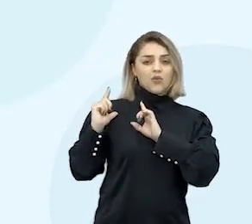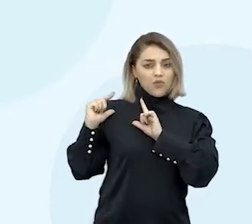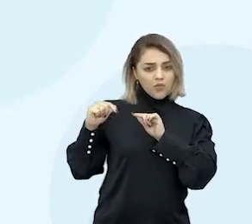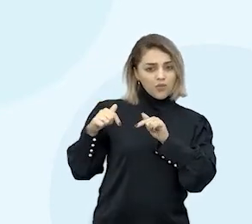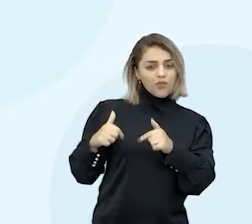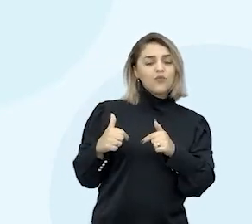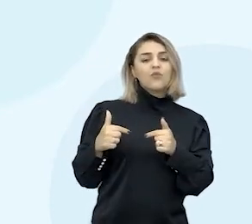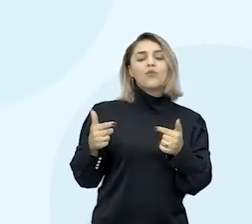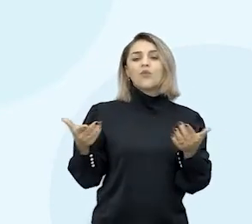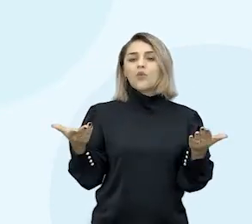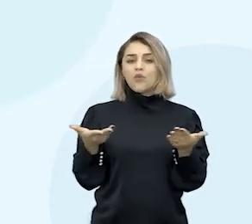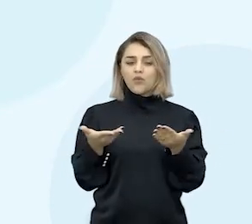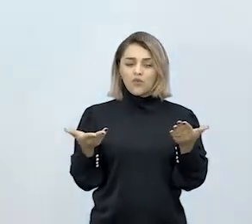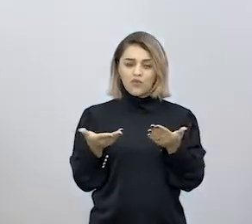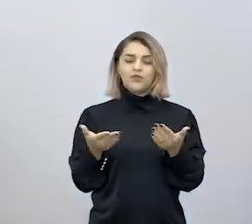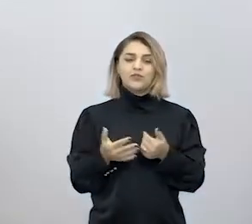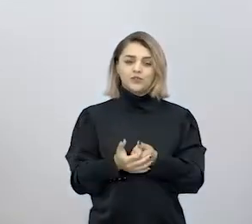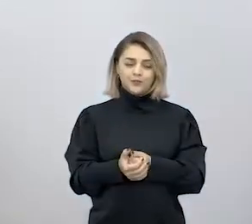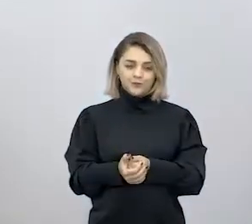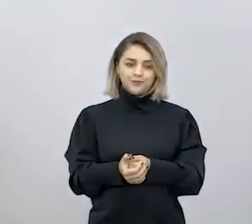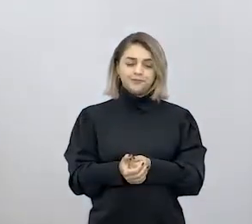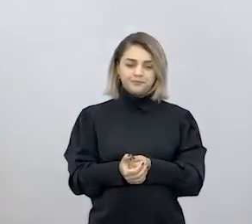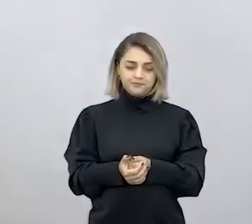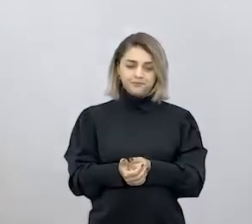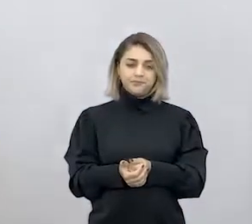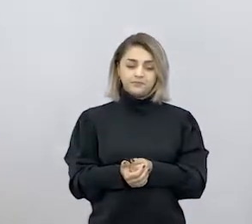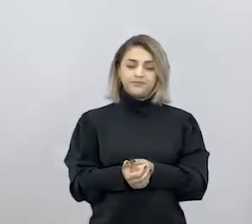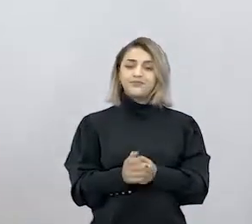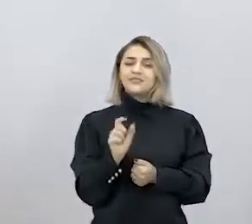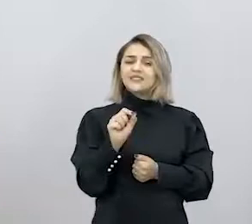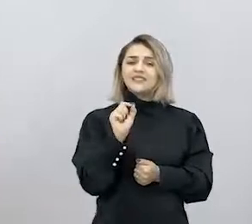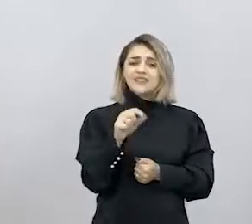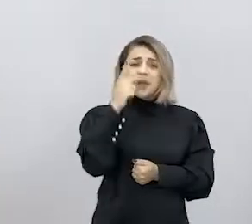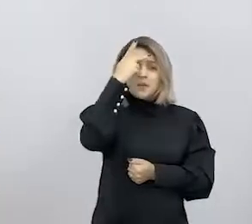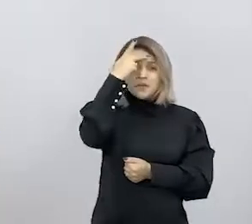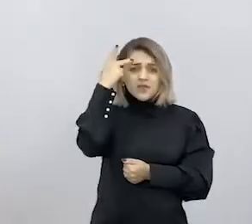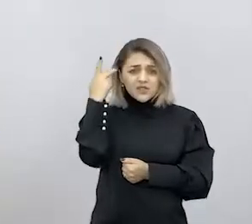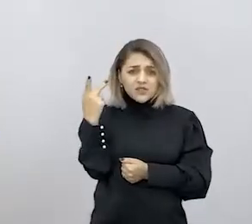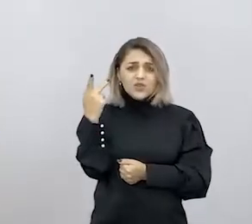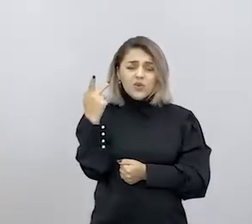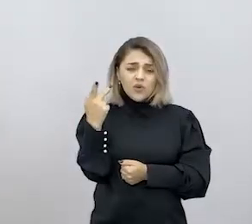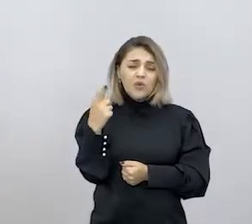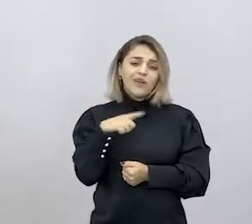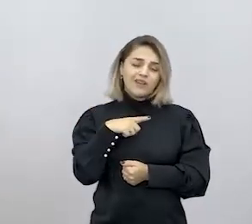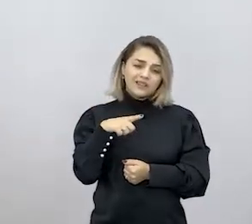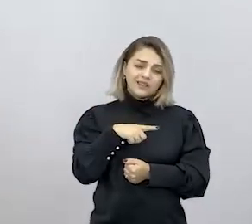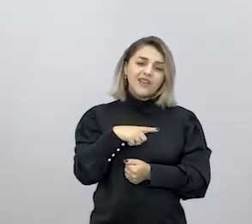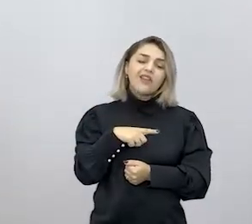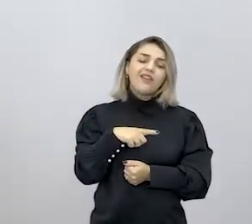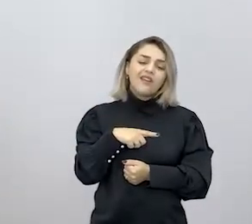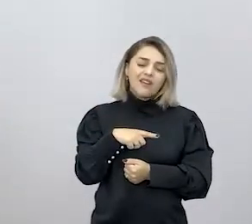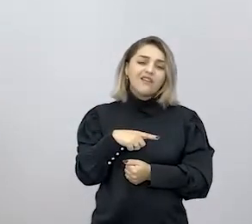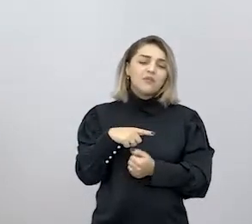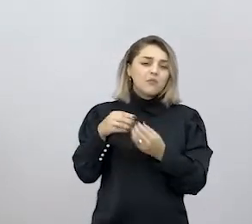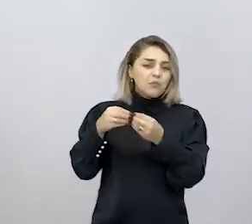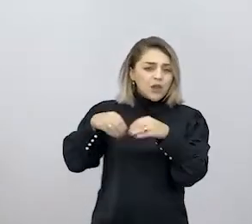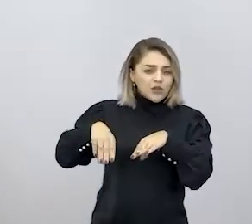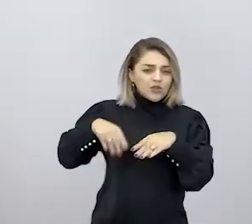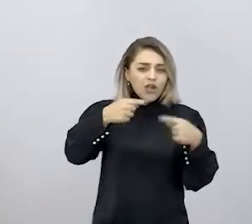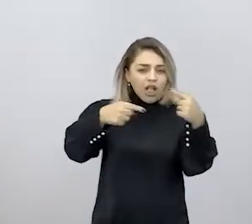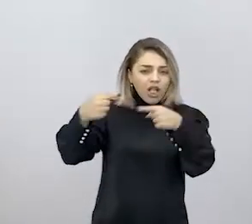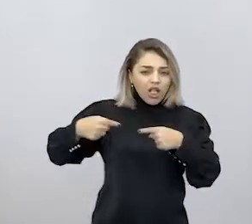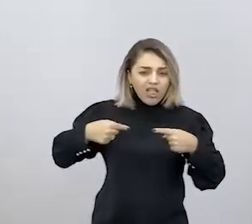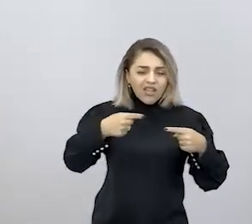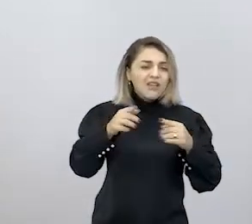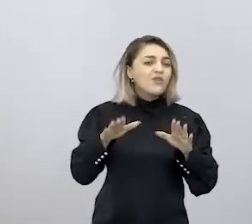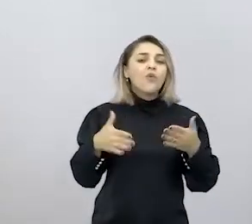atualidade? Ou seja, quem é o ser? Quem é essa pessoa que está puxando o debate para trás? Dê nome aos bois. Exato. Assim,